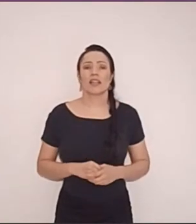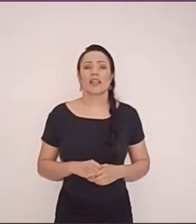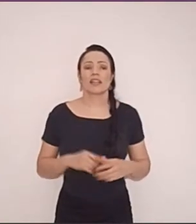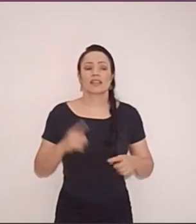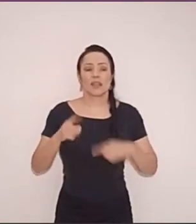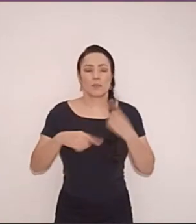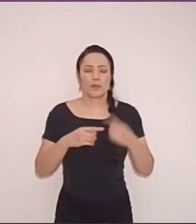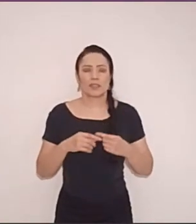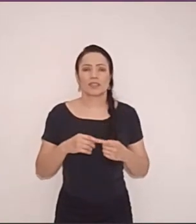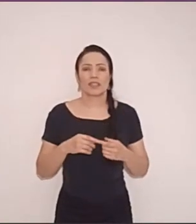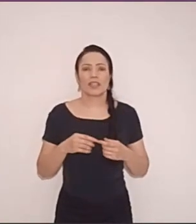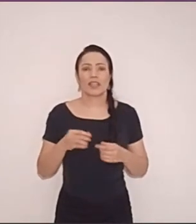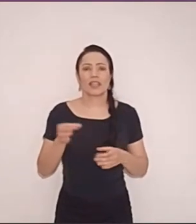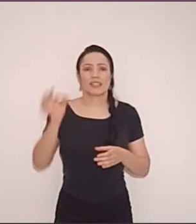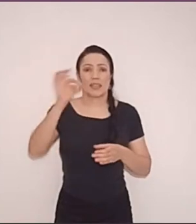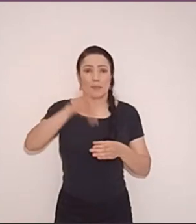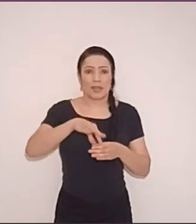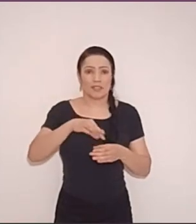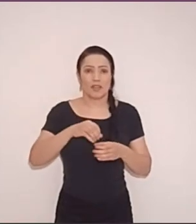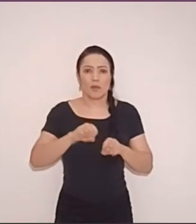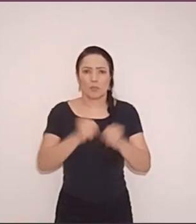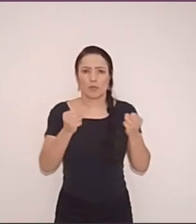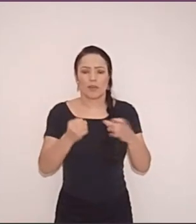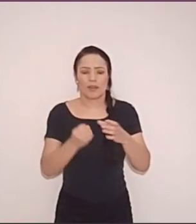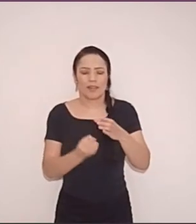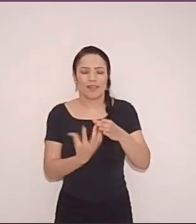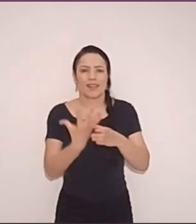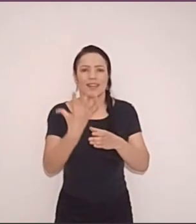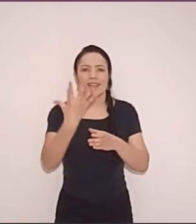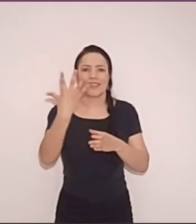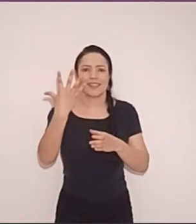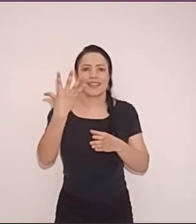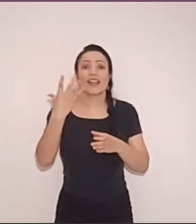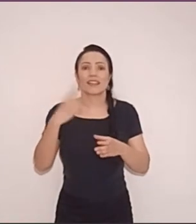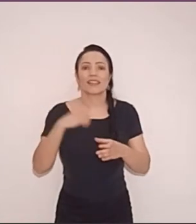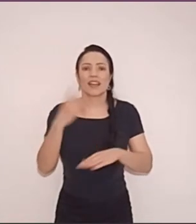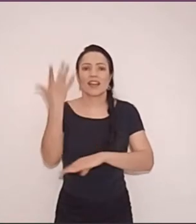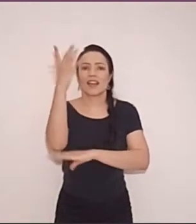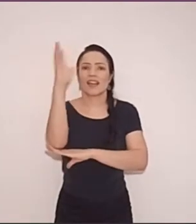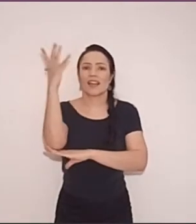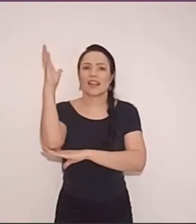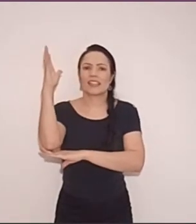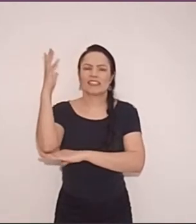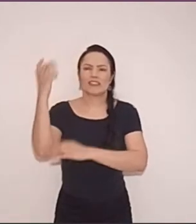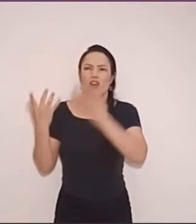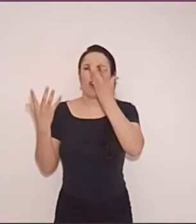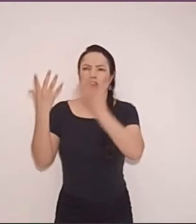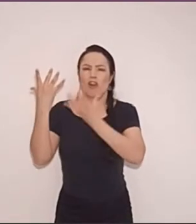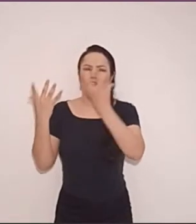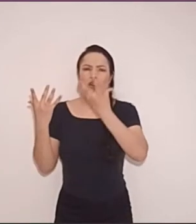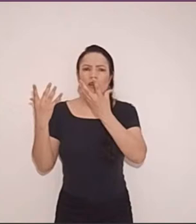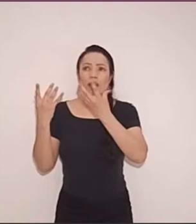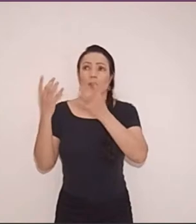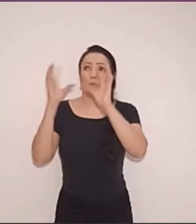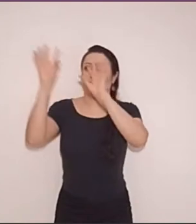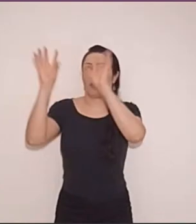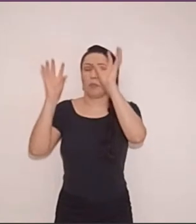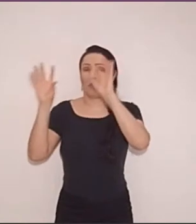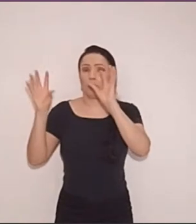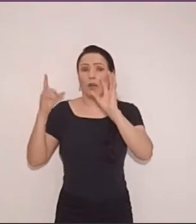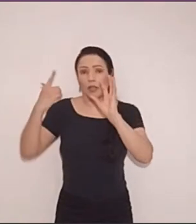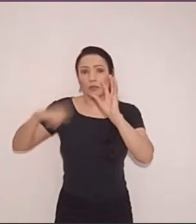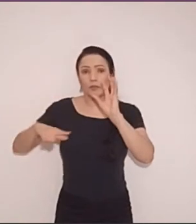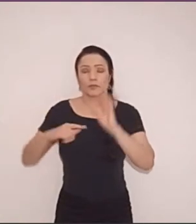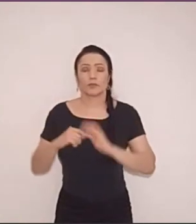temos sementes que quebraram adormece estão germinando gostei árvore que tem mais importante se ficou mais recrutaram